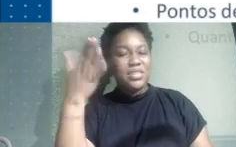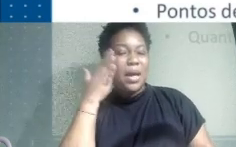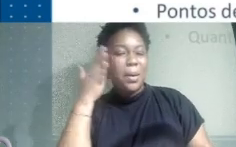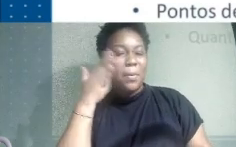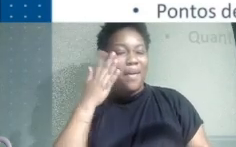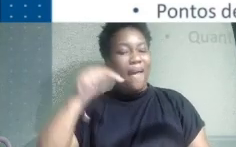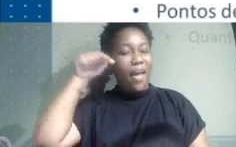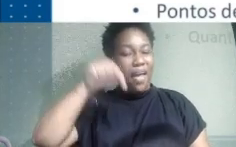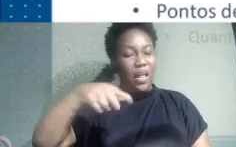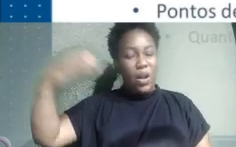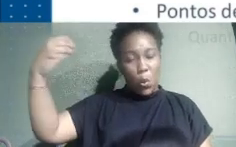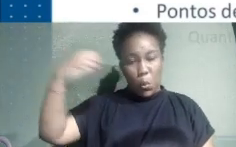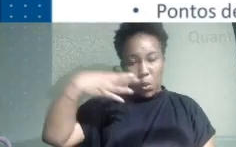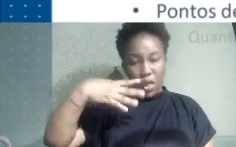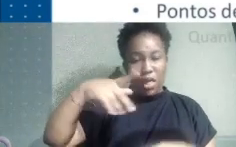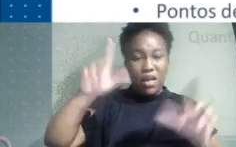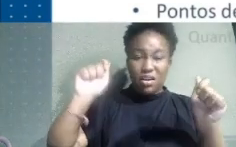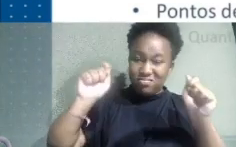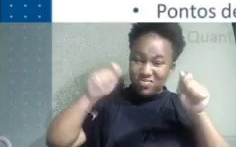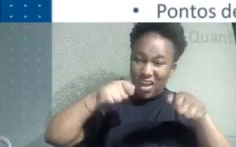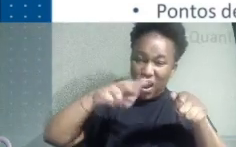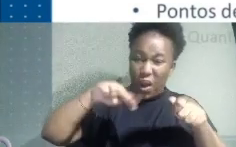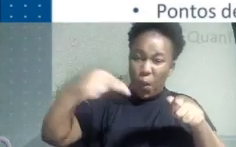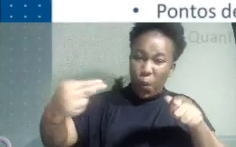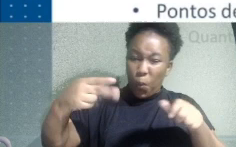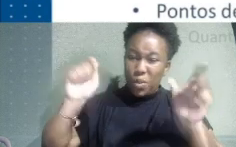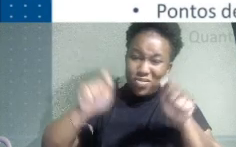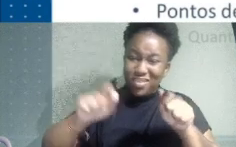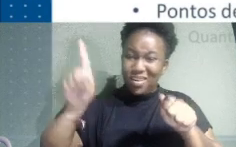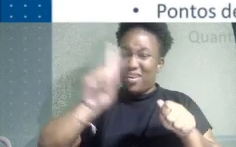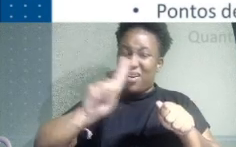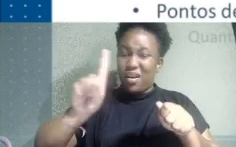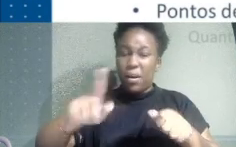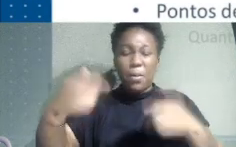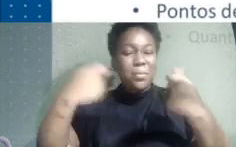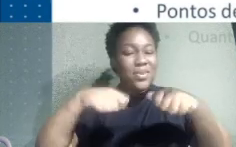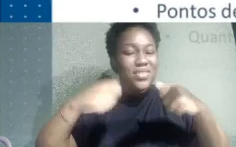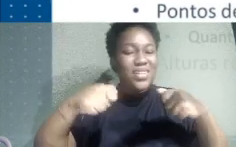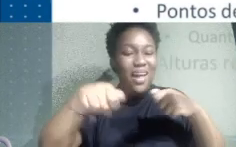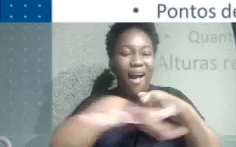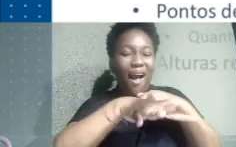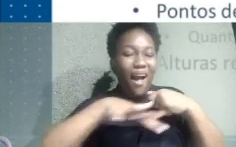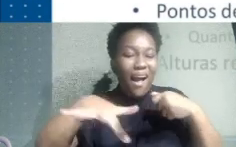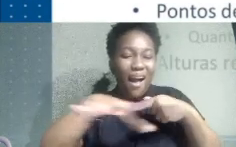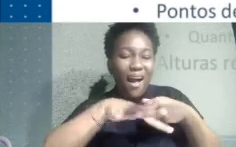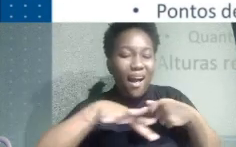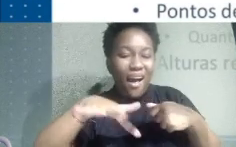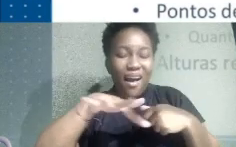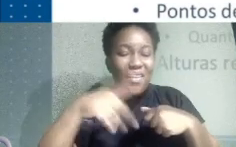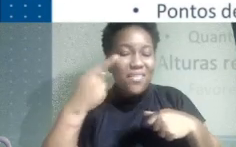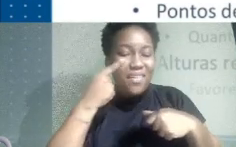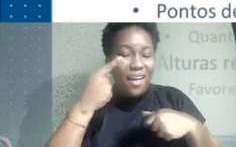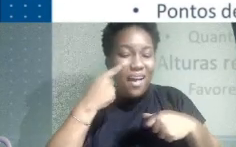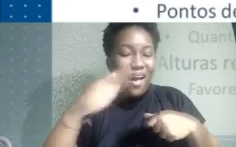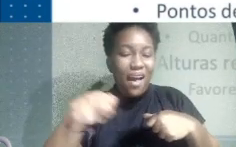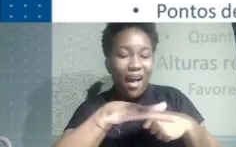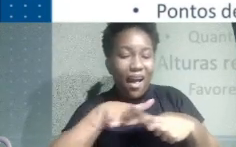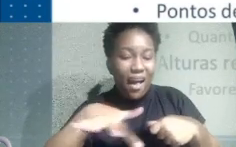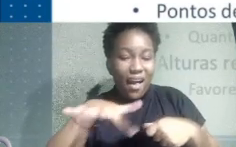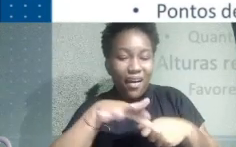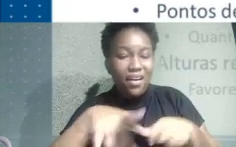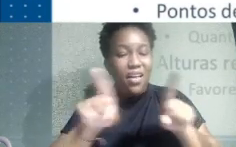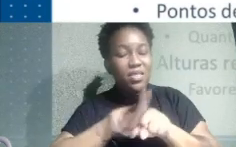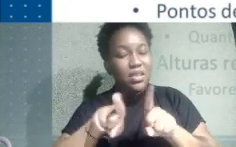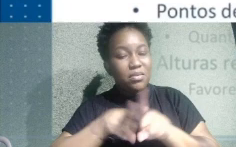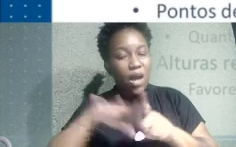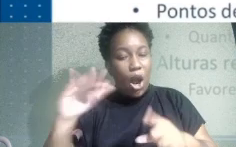lâmpada é suficiente ou não, eu preciso ver qual que é a área do meu cômodo. E com relação às alturas recomendadas,